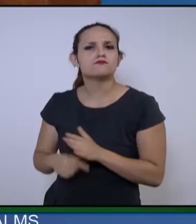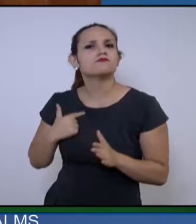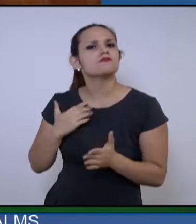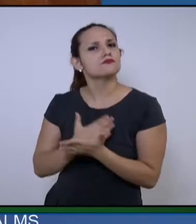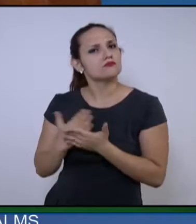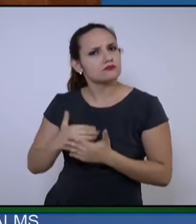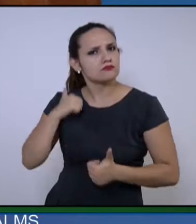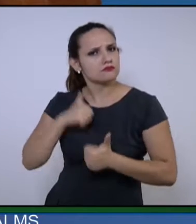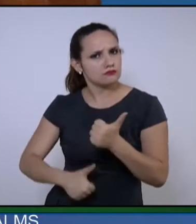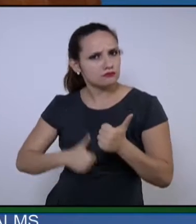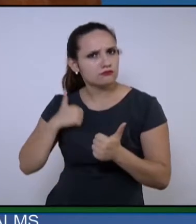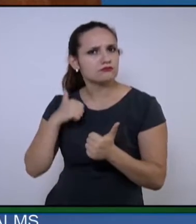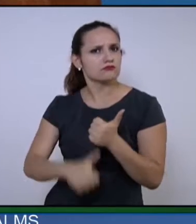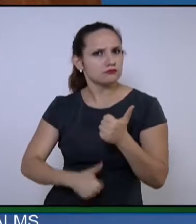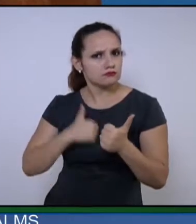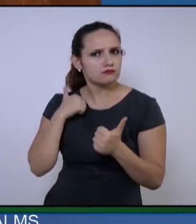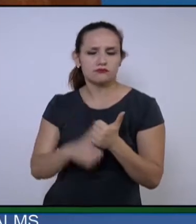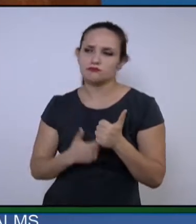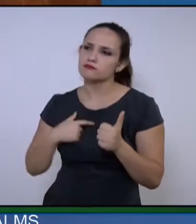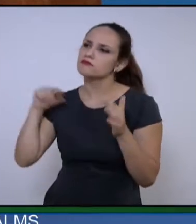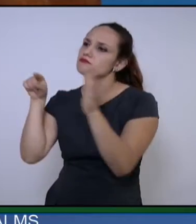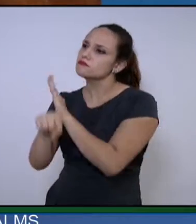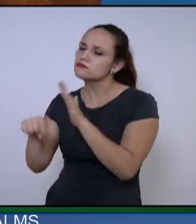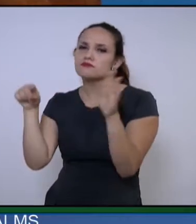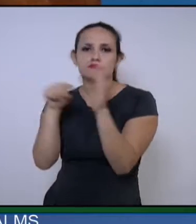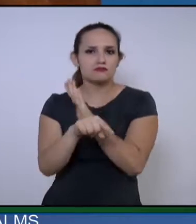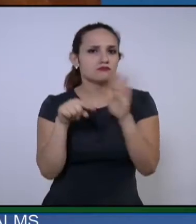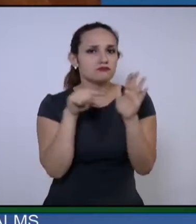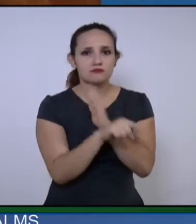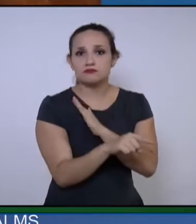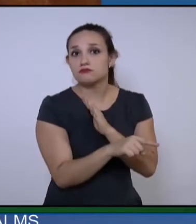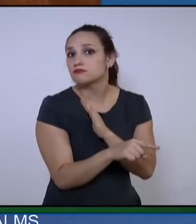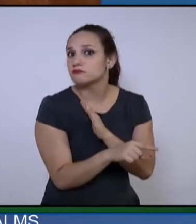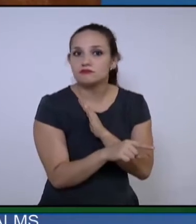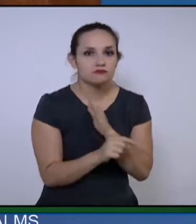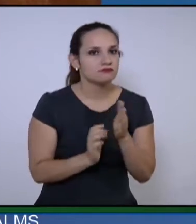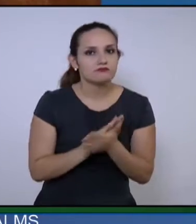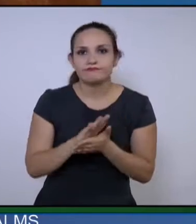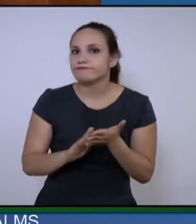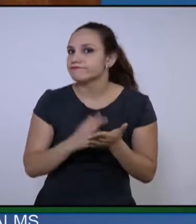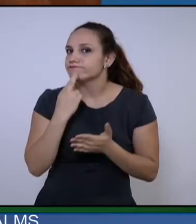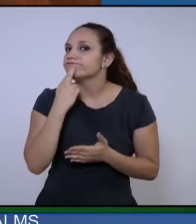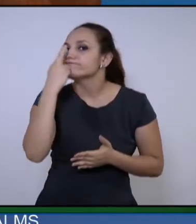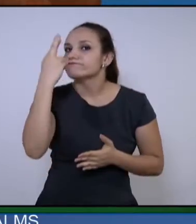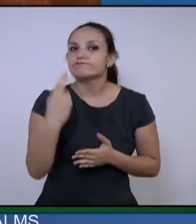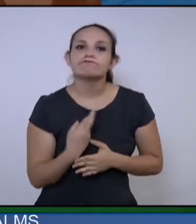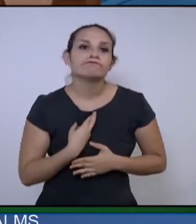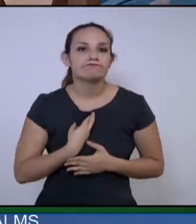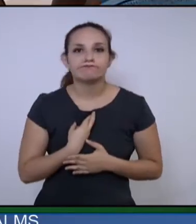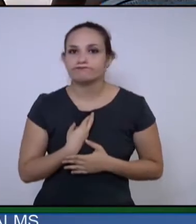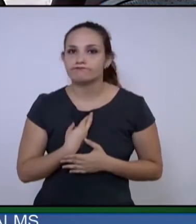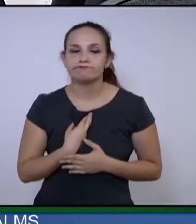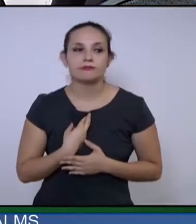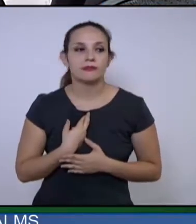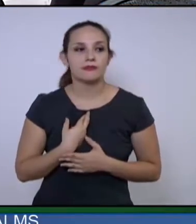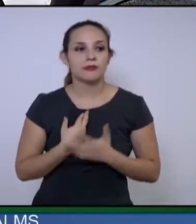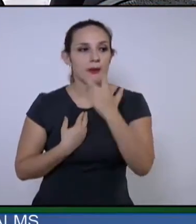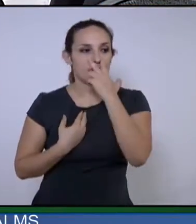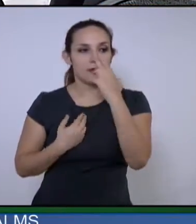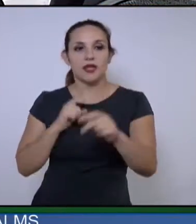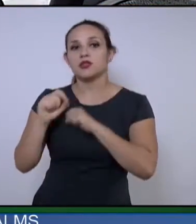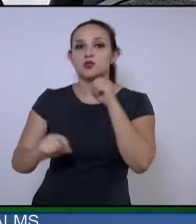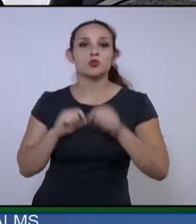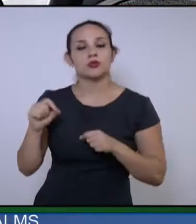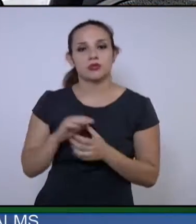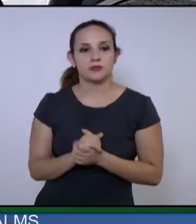pudéssemos ter um alento, e, na verdade, o que aconteceu até agora foi absolutamente nada. Dá-se a impressão